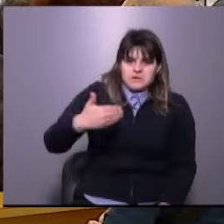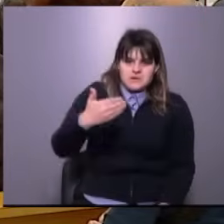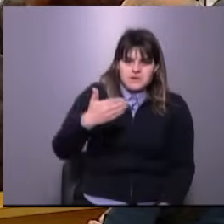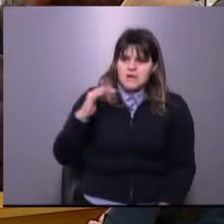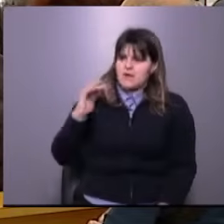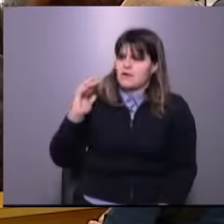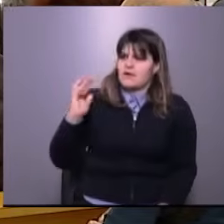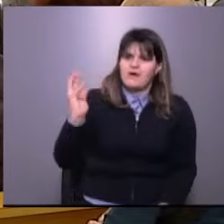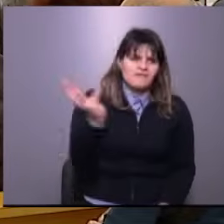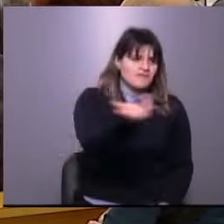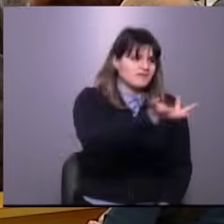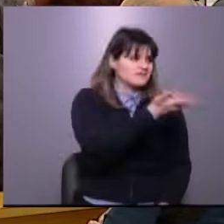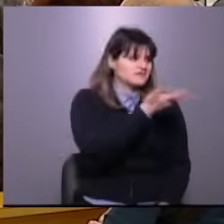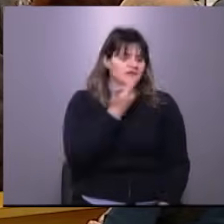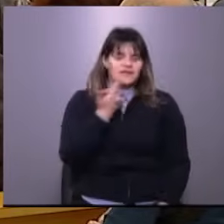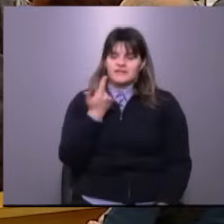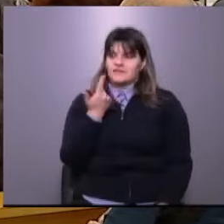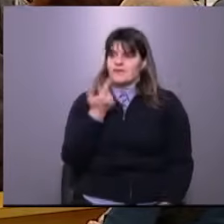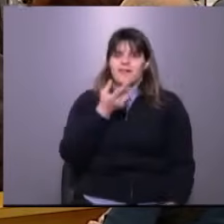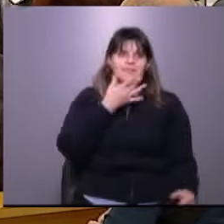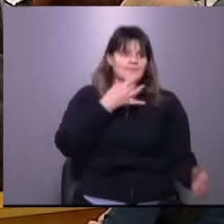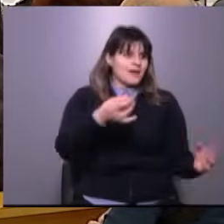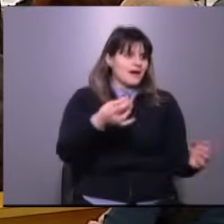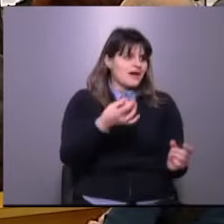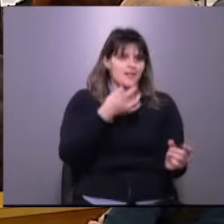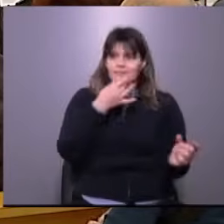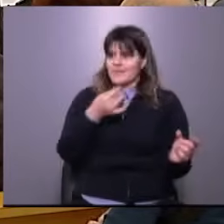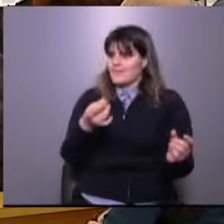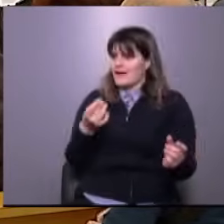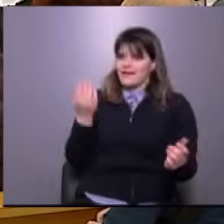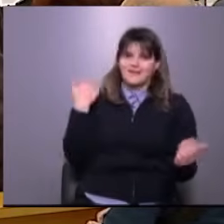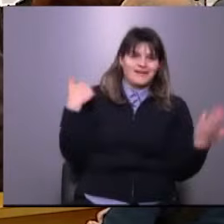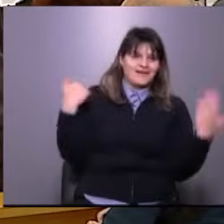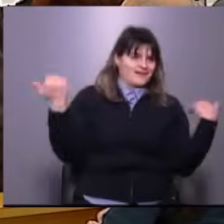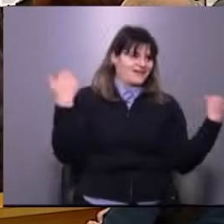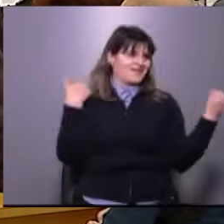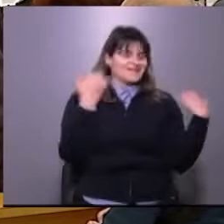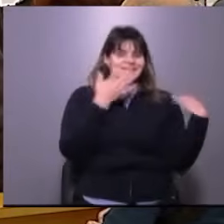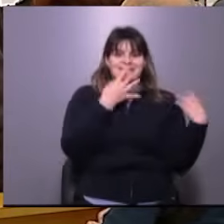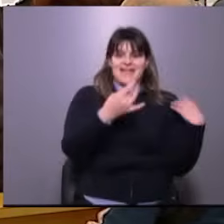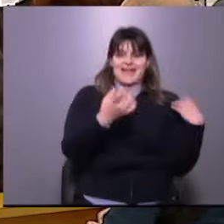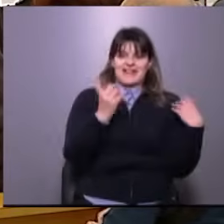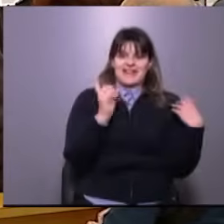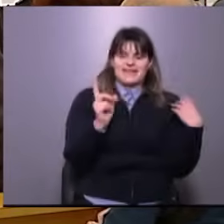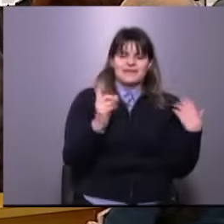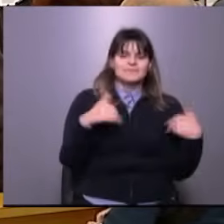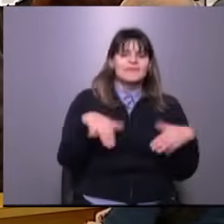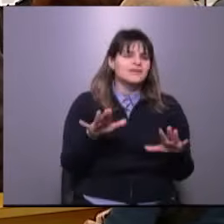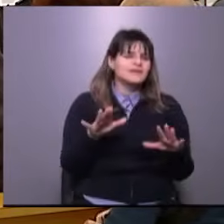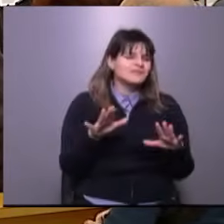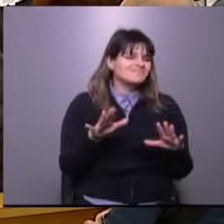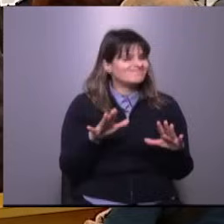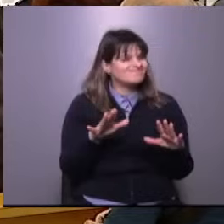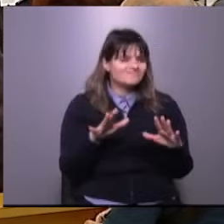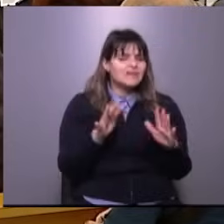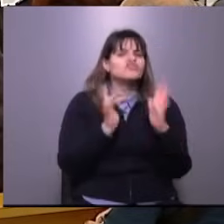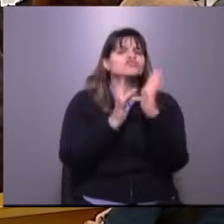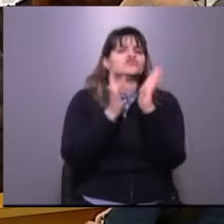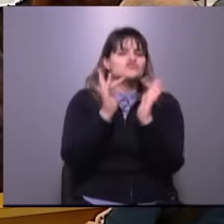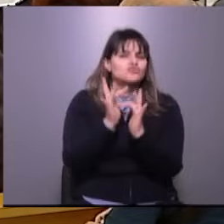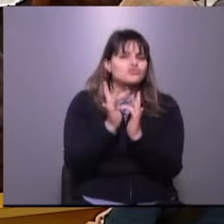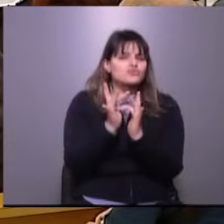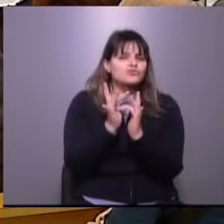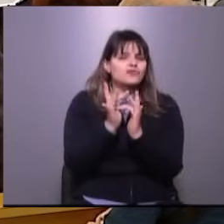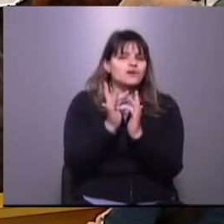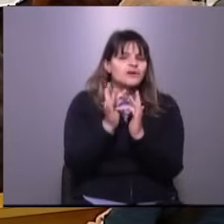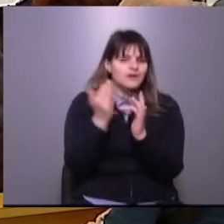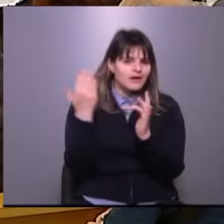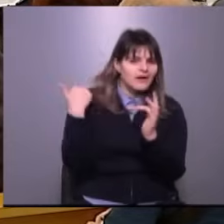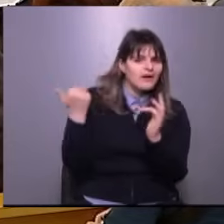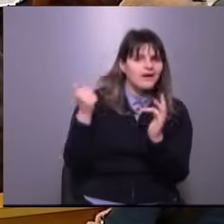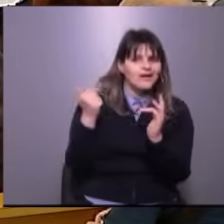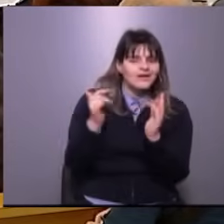Nestes dias, à nossa volta, já tudo nos fala de Natal. Mas nem tudo nos fala de Jesus. E aquilo